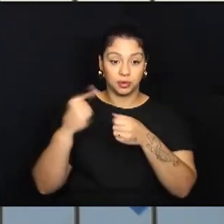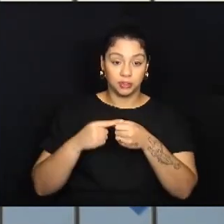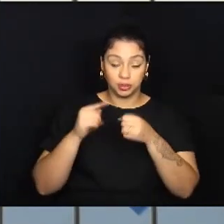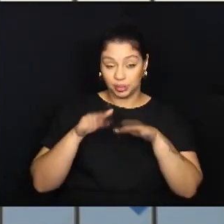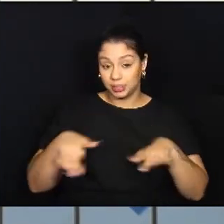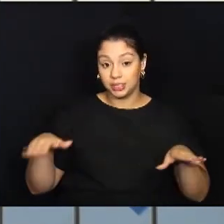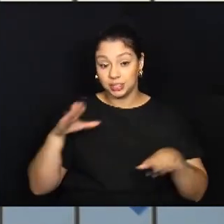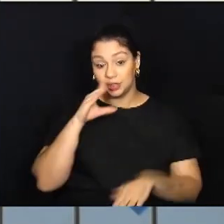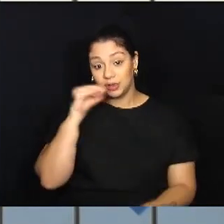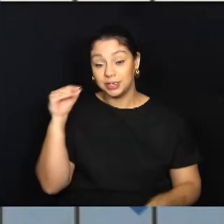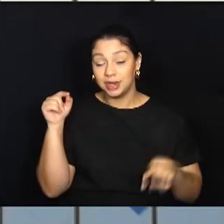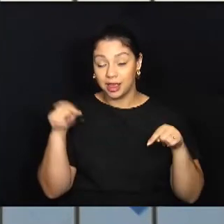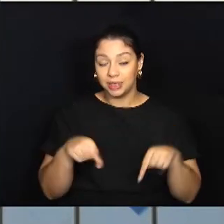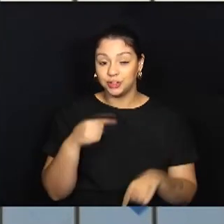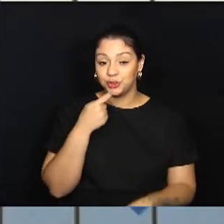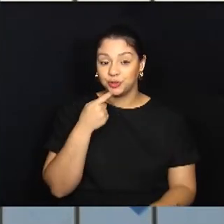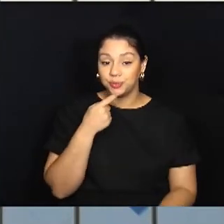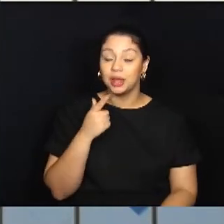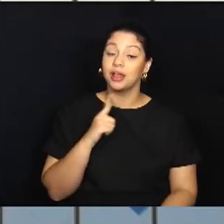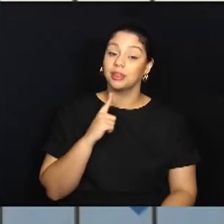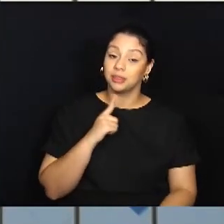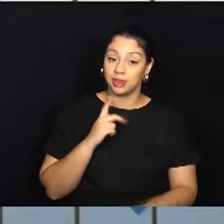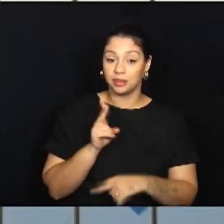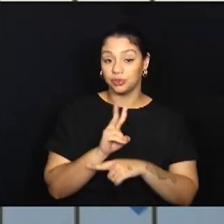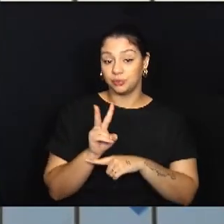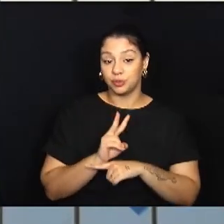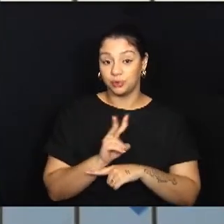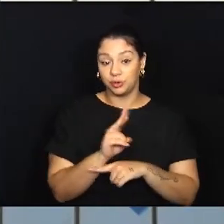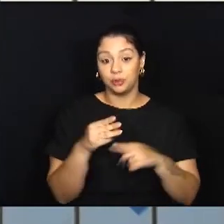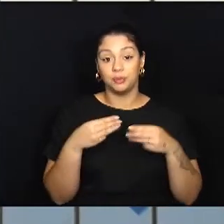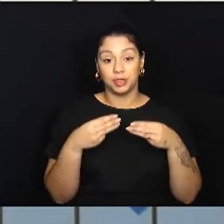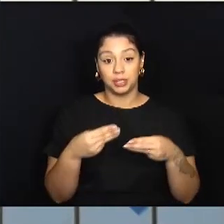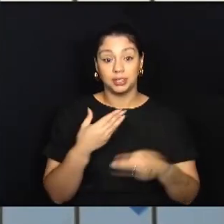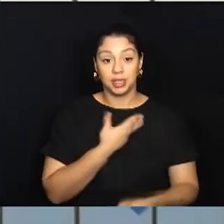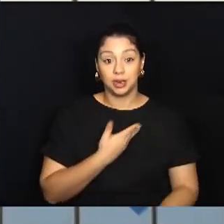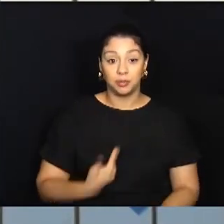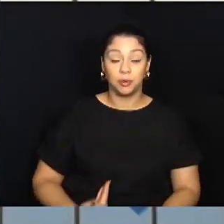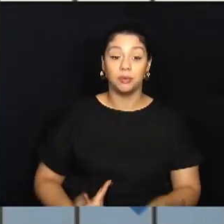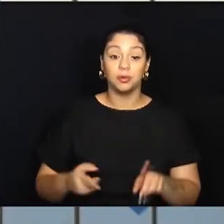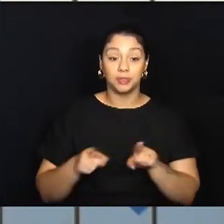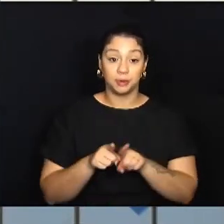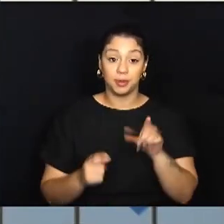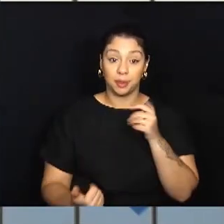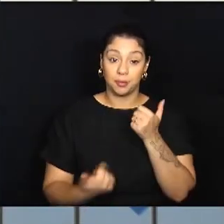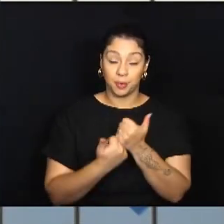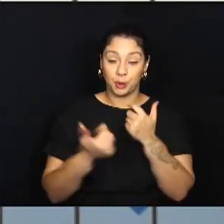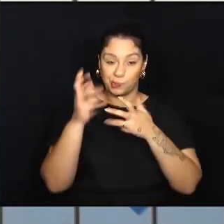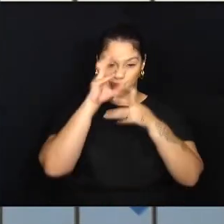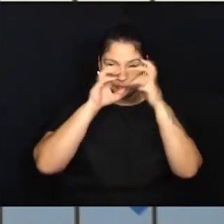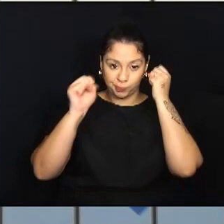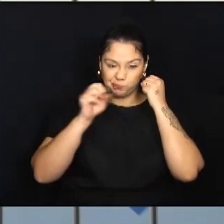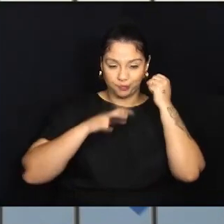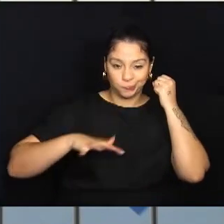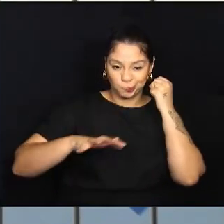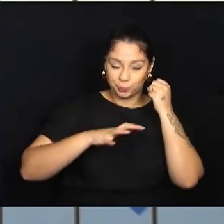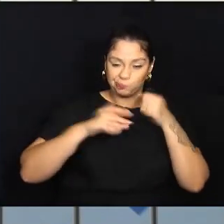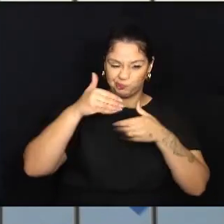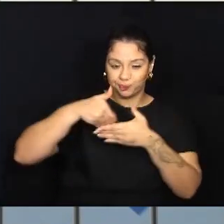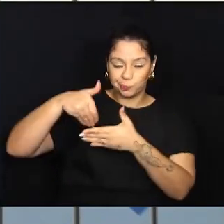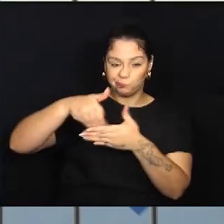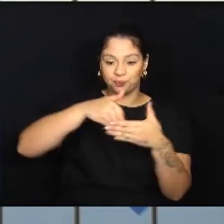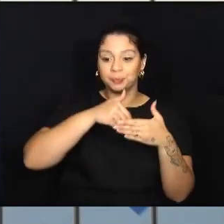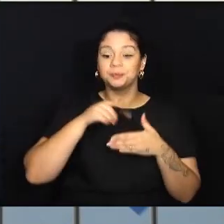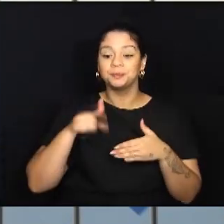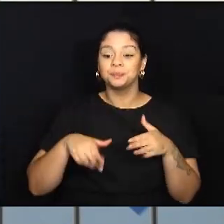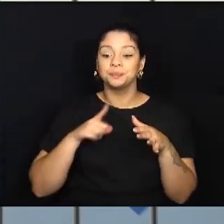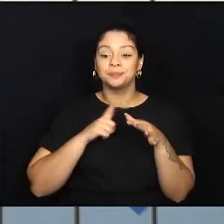Adolescente aqui de Campinas, terá a supervisão do Ministério Público, além do apoio do Tribunal Regional Eleitoral, que vai